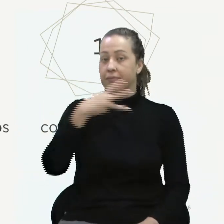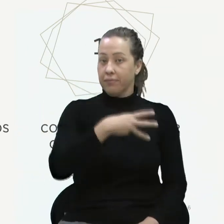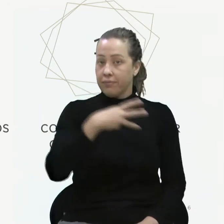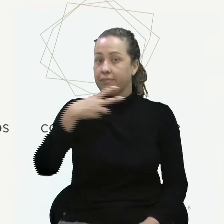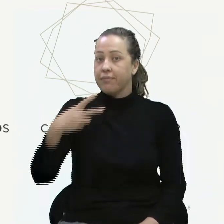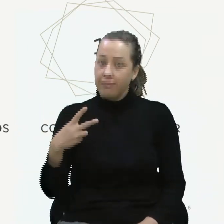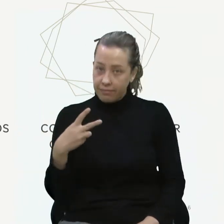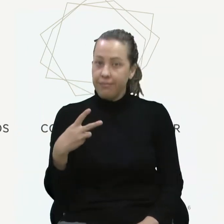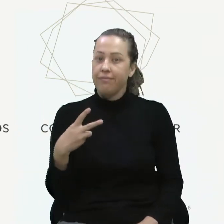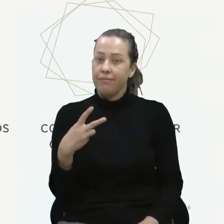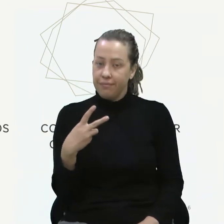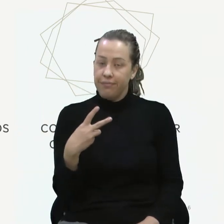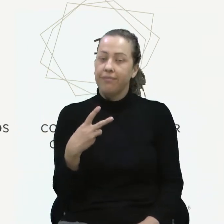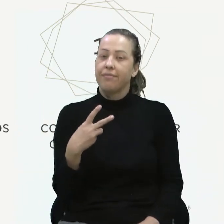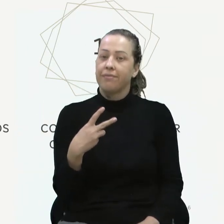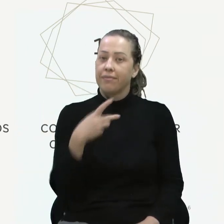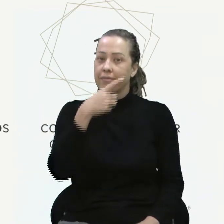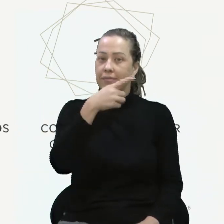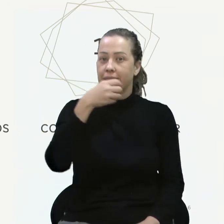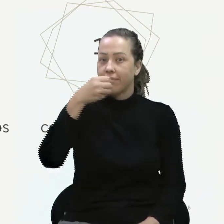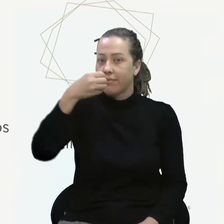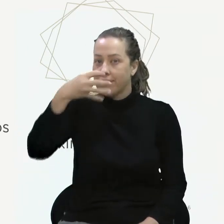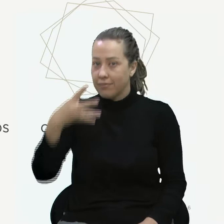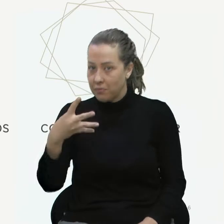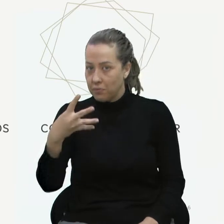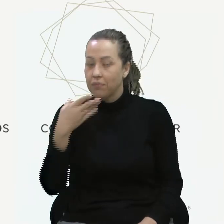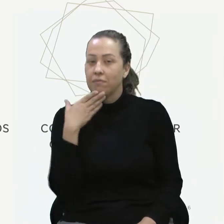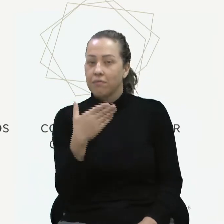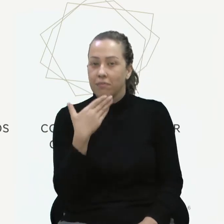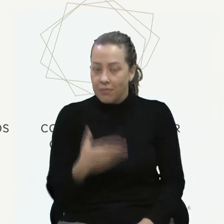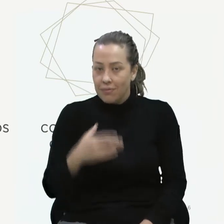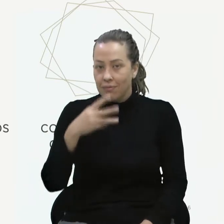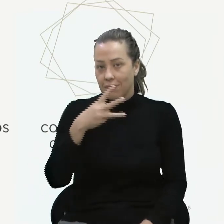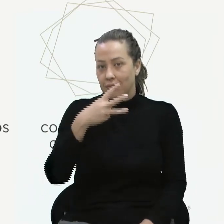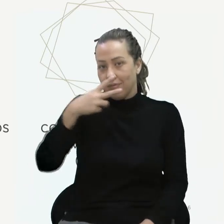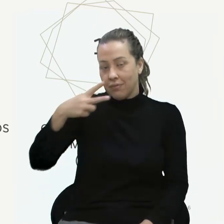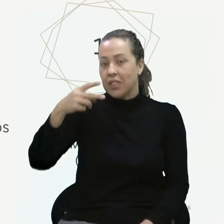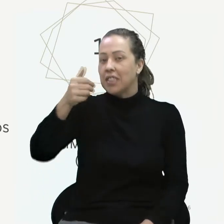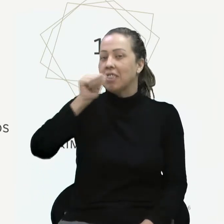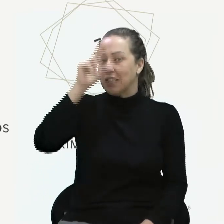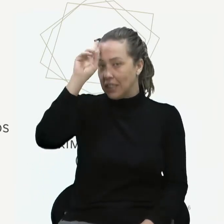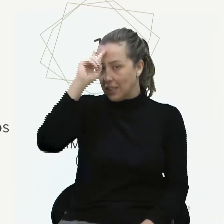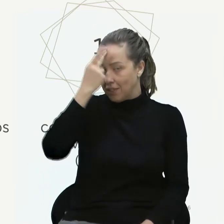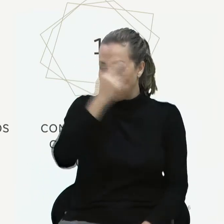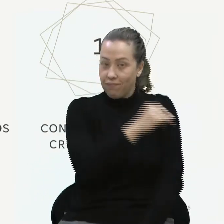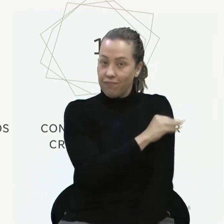32 de 104 que foram abordados estavam alcoolizados.